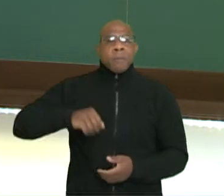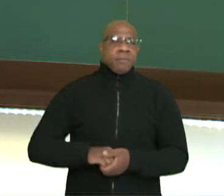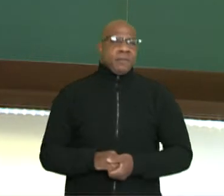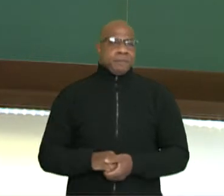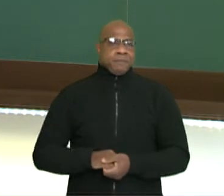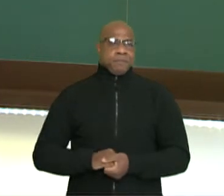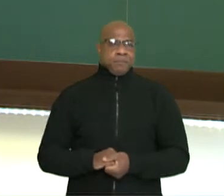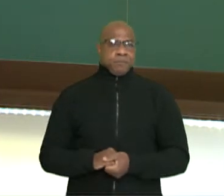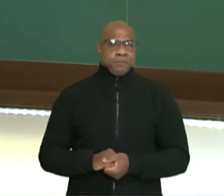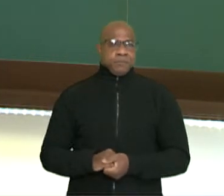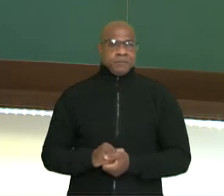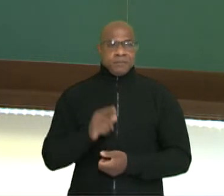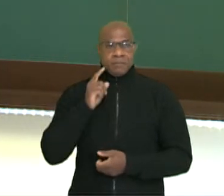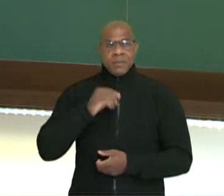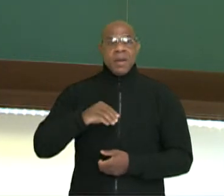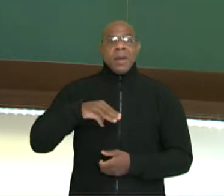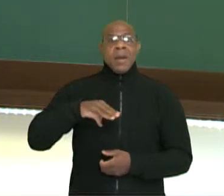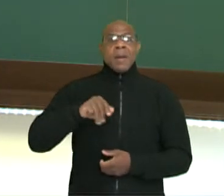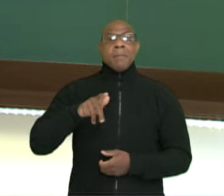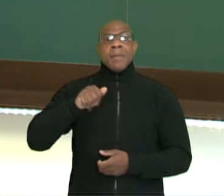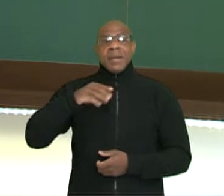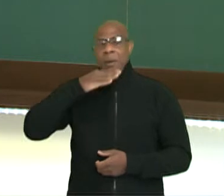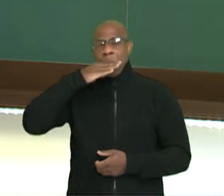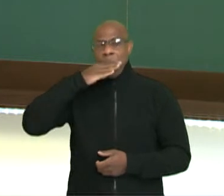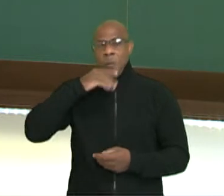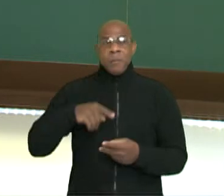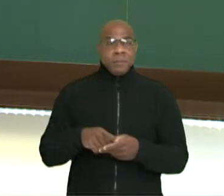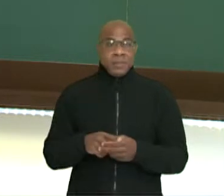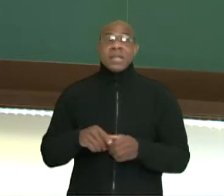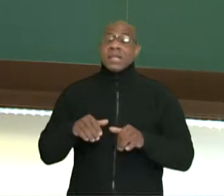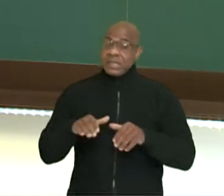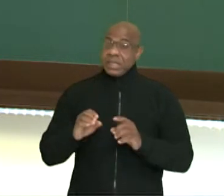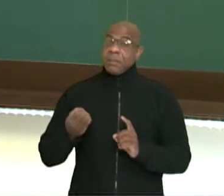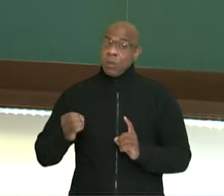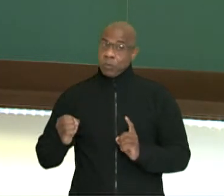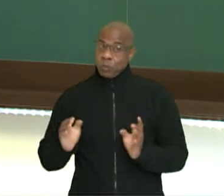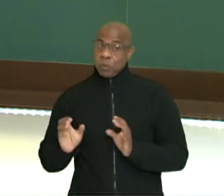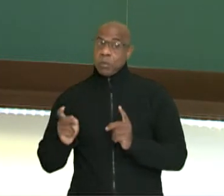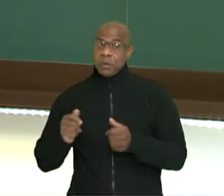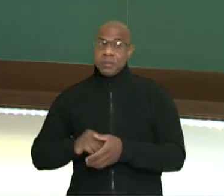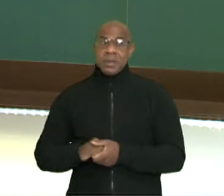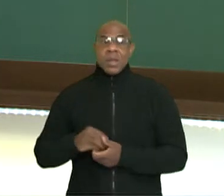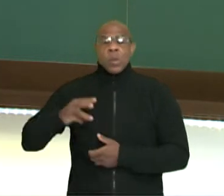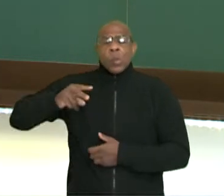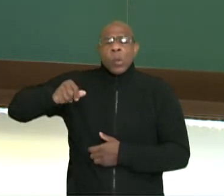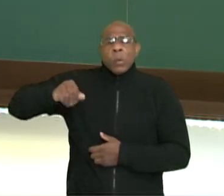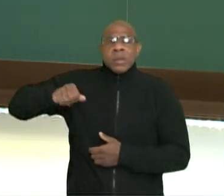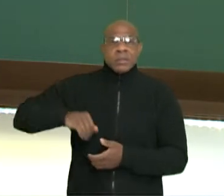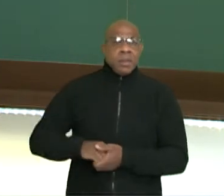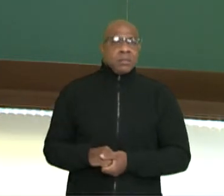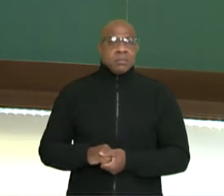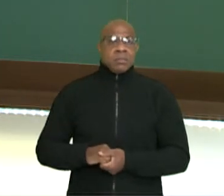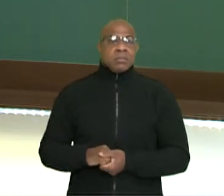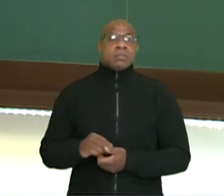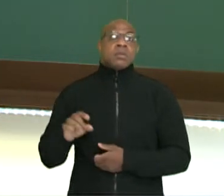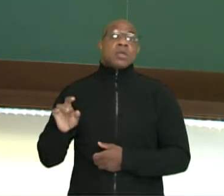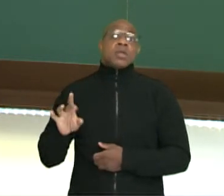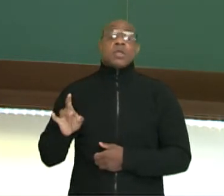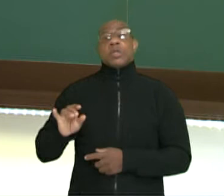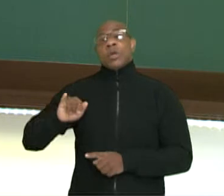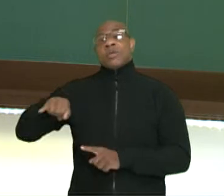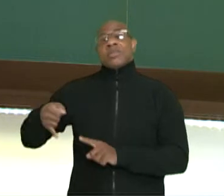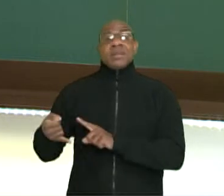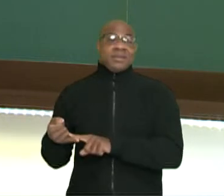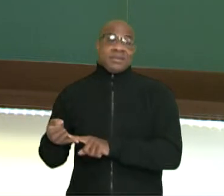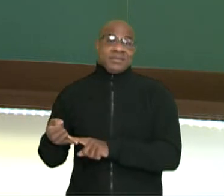manga. Cadê a manga? Manga. Setembro e outubro, fechou, beleza. E o limão? O limão só em